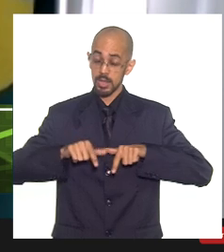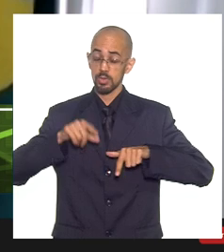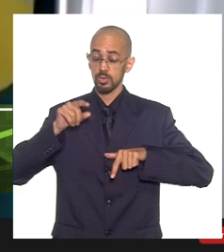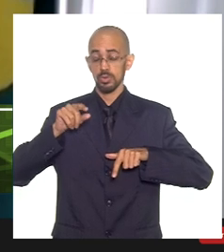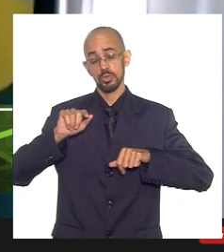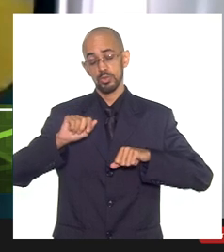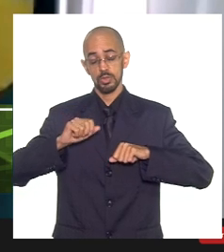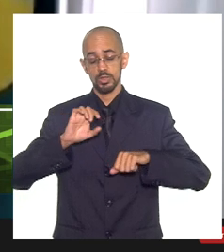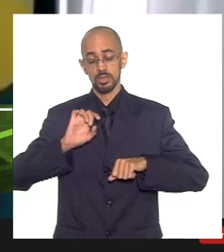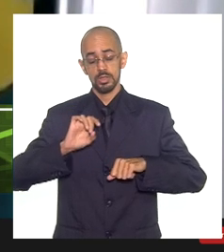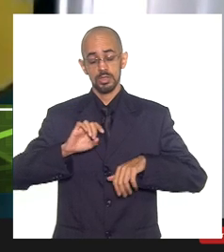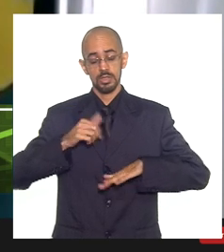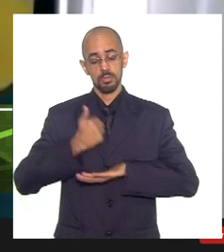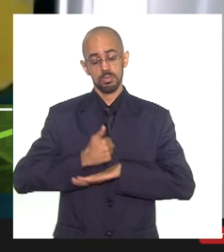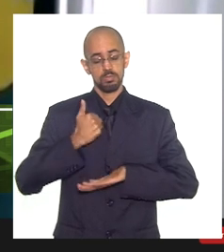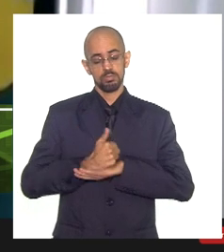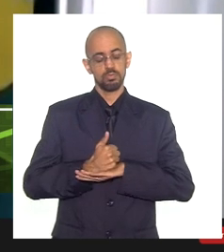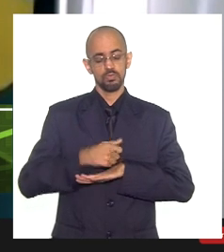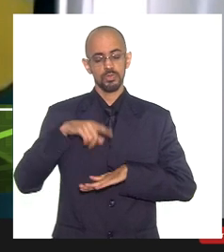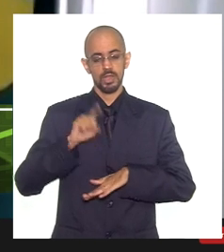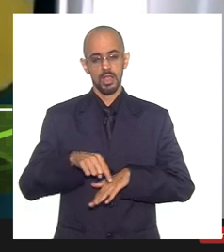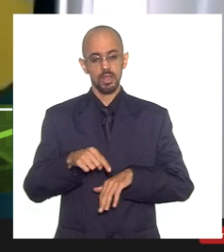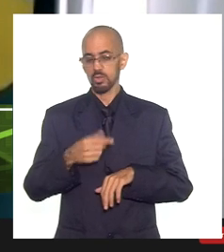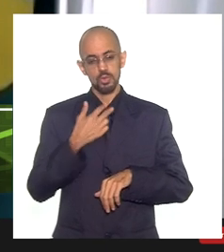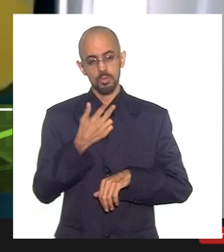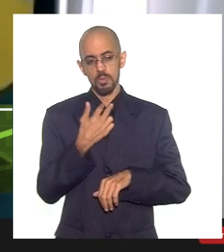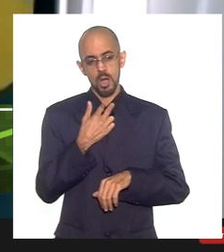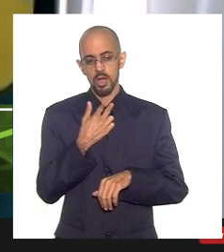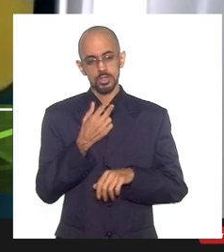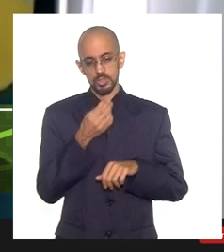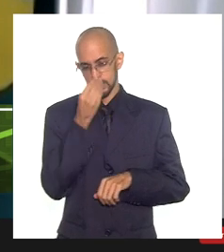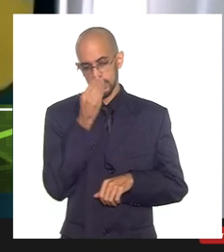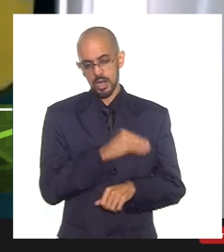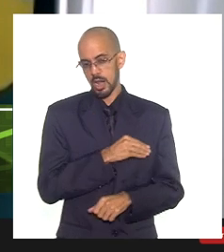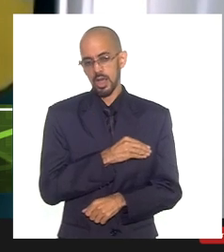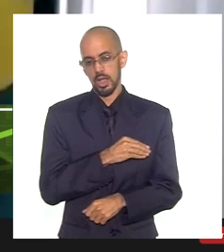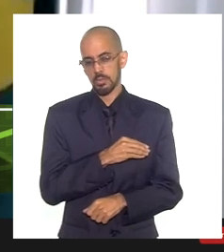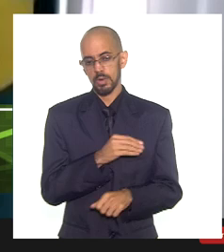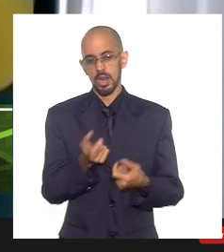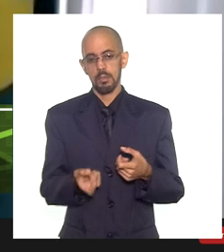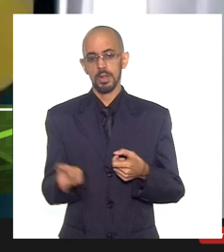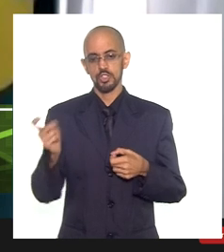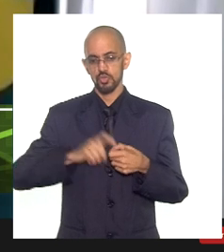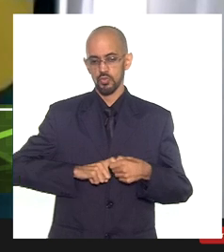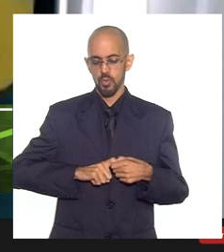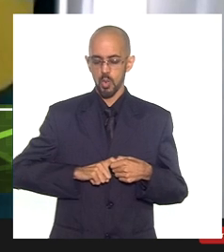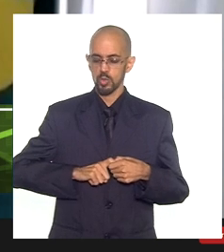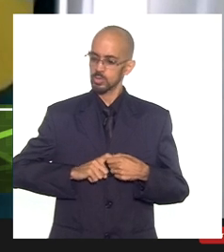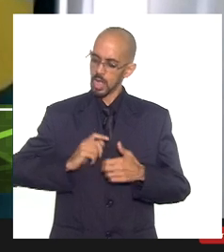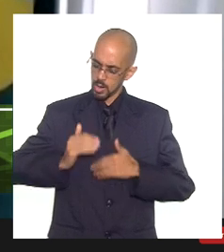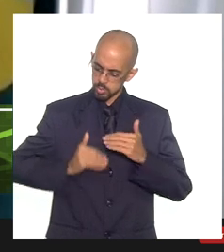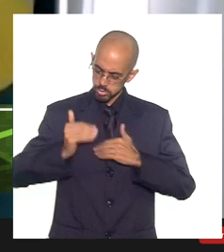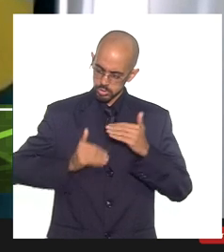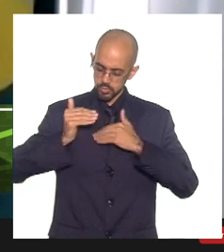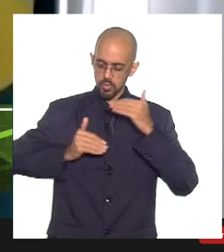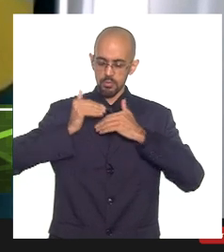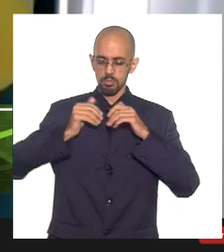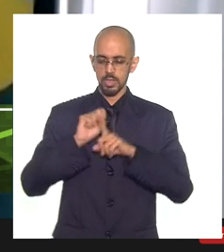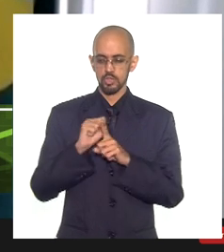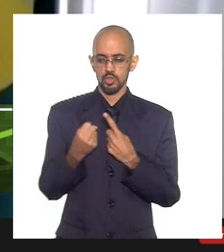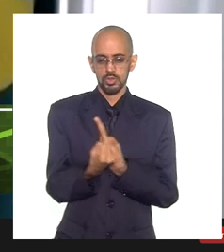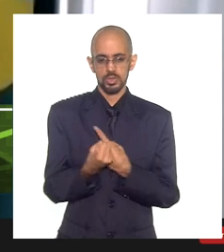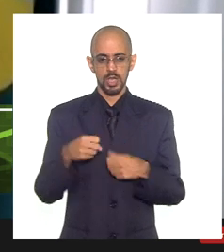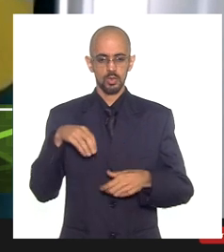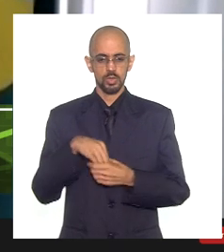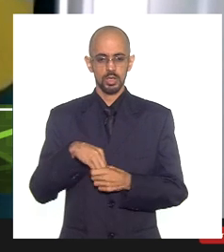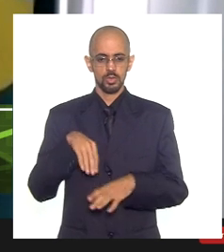enfim cuja dedicação são indispensáveis a essa possibilidade de retomada de um ciclo de desenvolvimento econômico e social no nosso